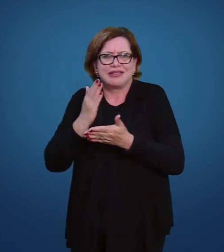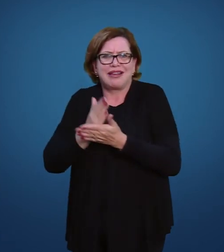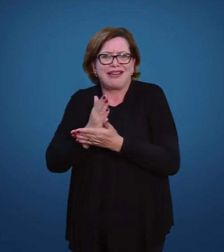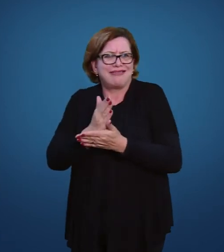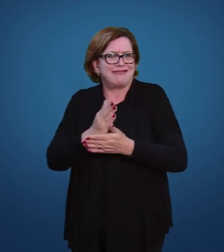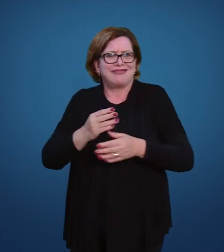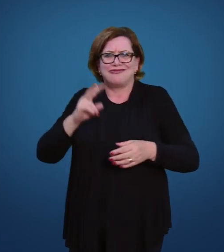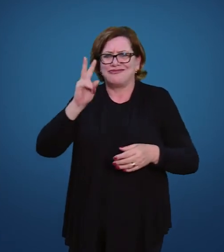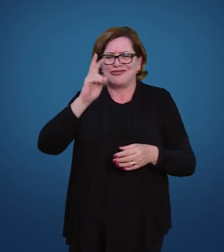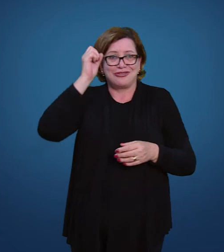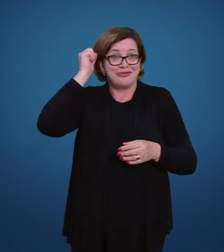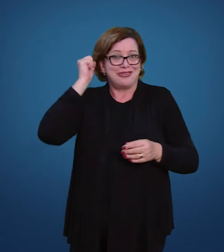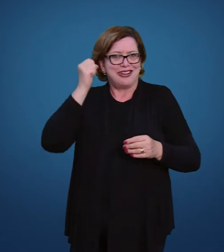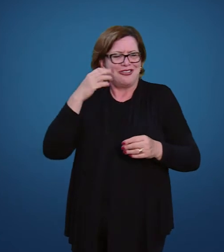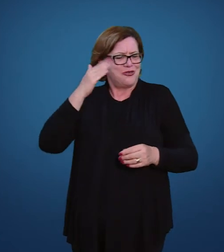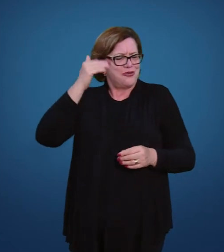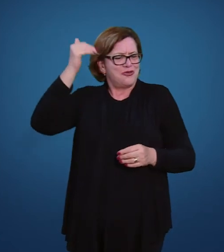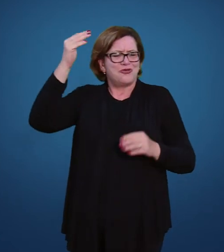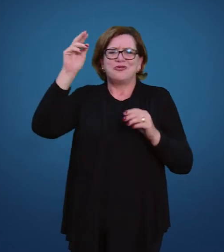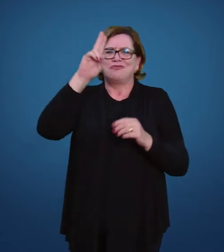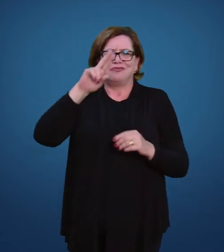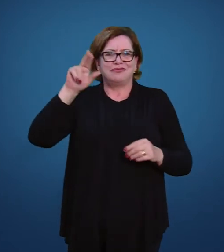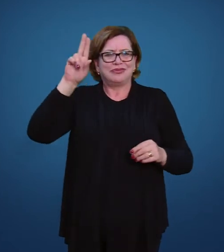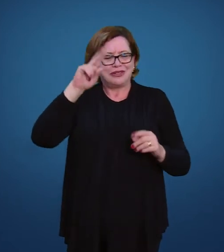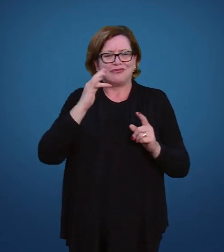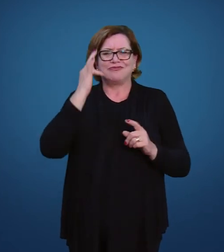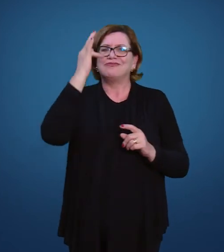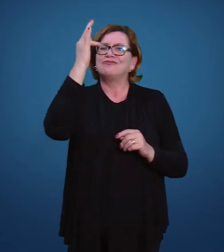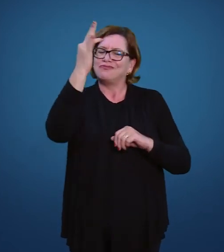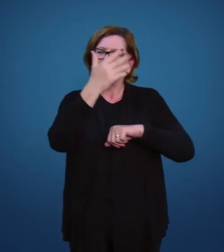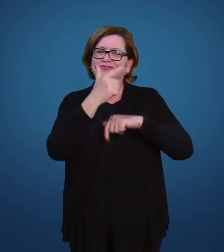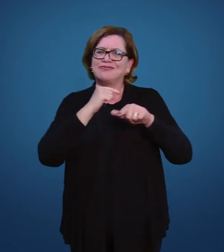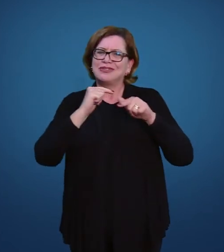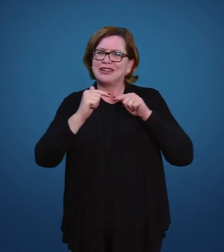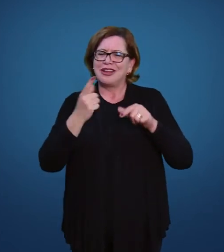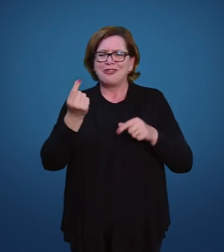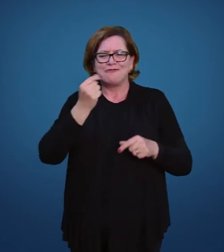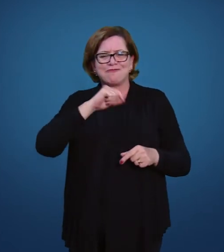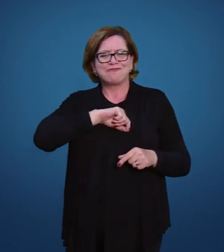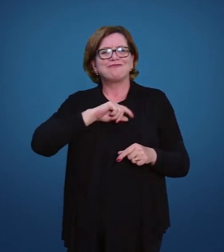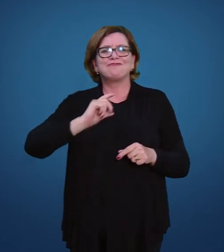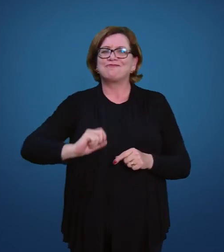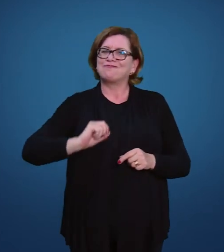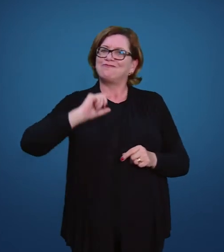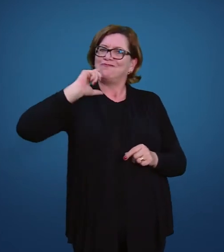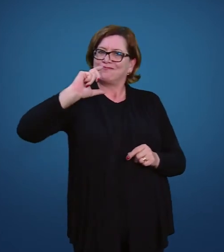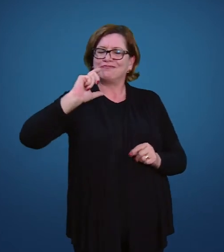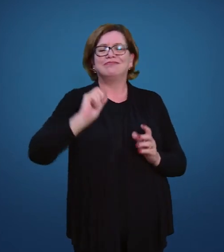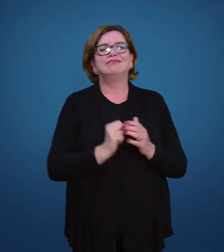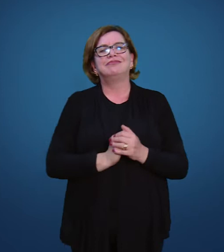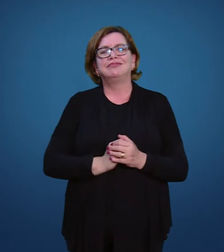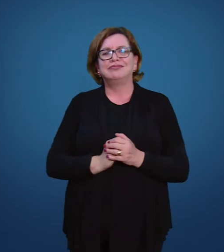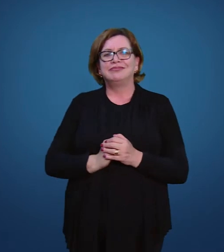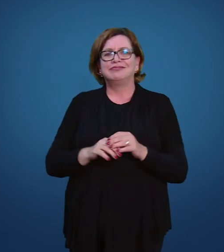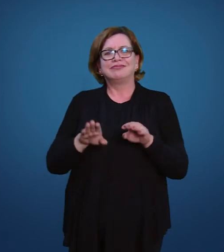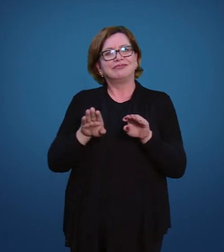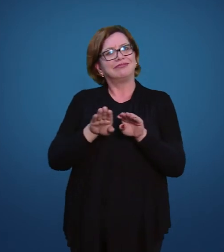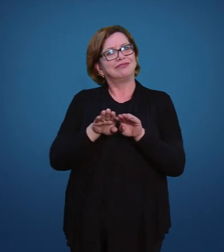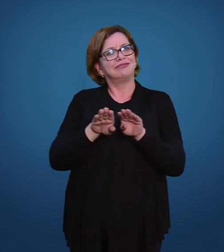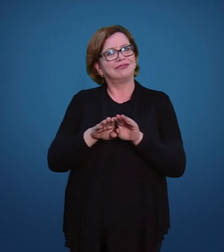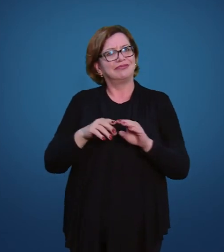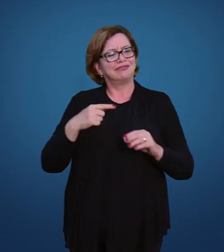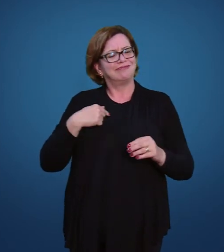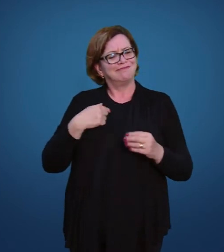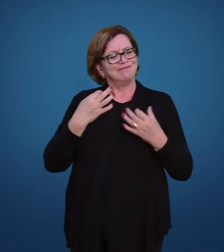ponta, naqueles mais badalados, para ter um emprego com maior renda. E com